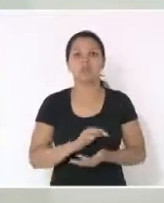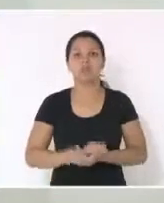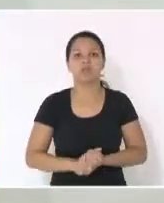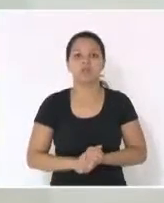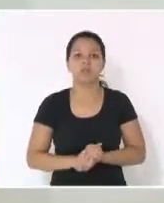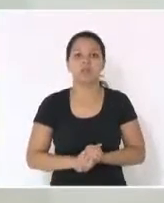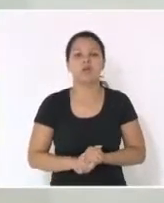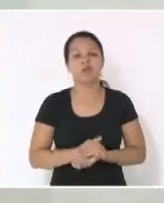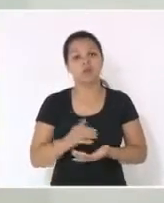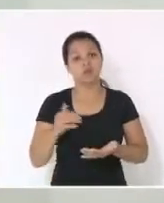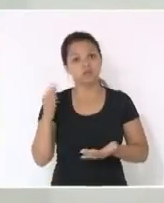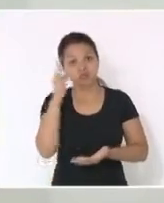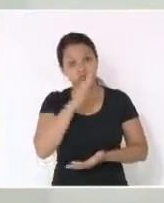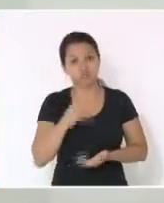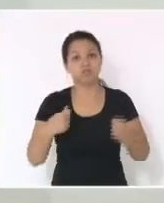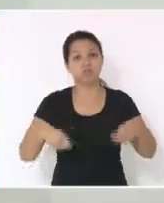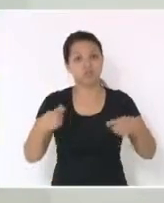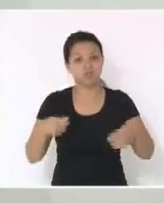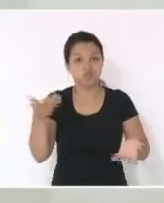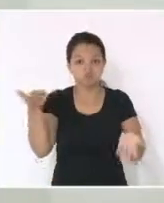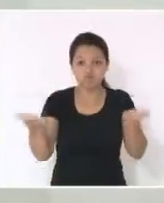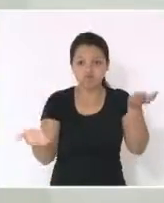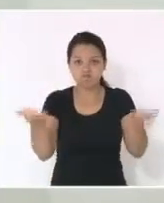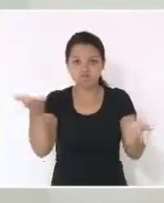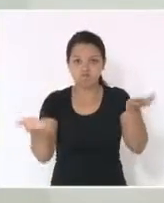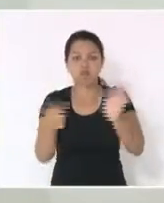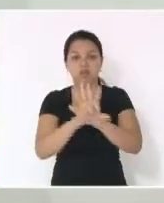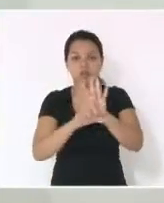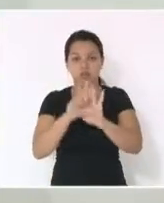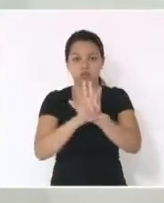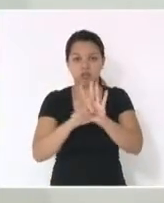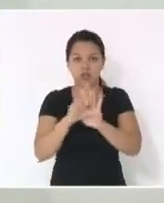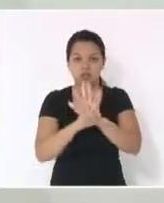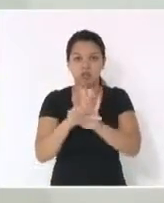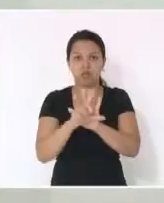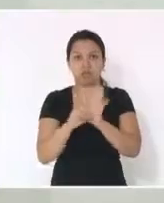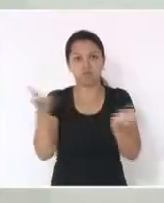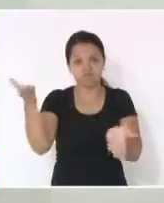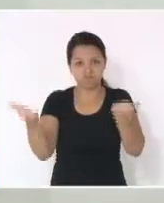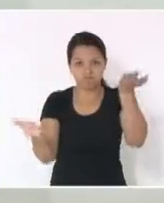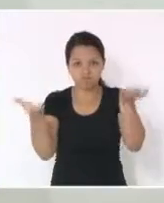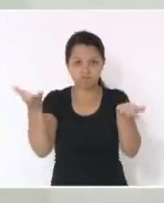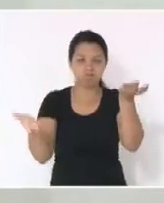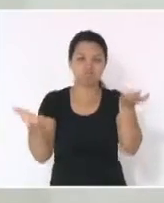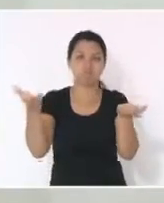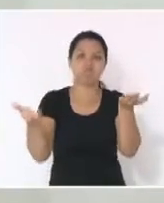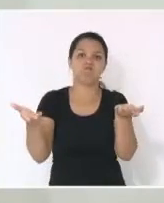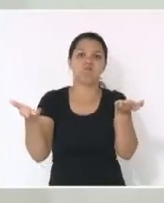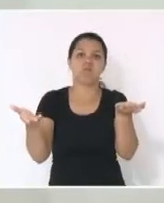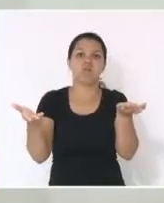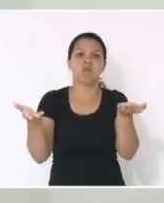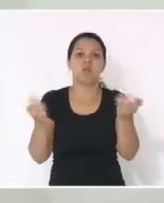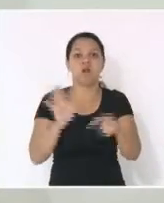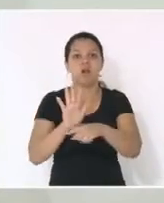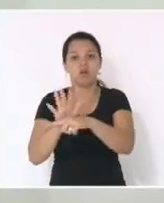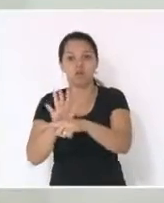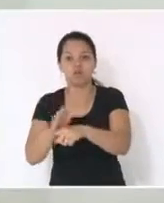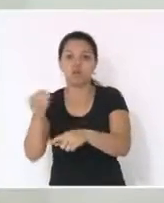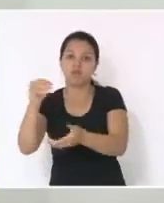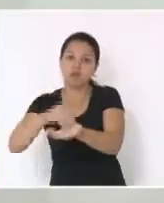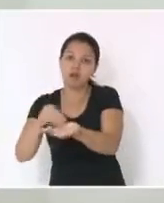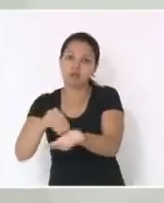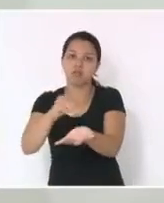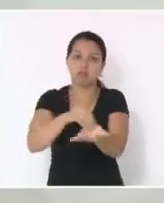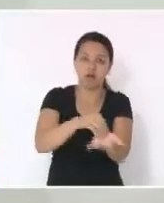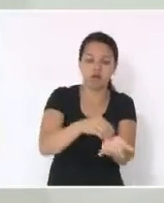compensação uma legislação de retaguarda que compense alguns alguns setores talvez com